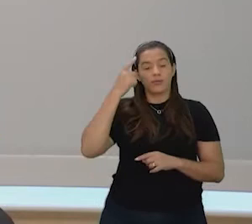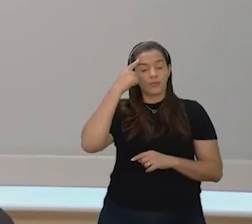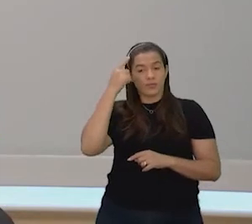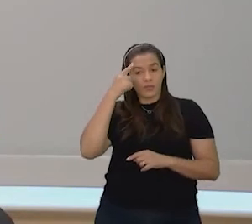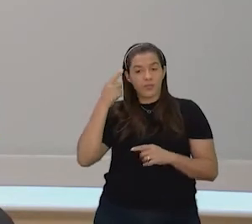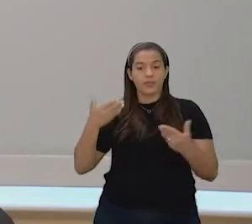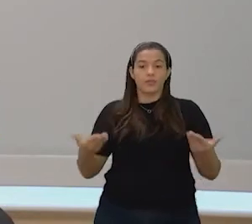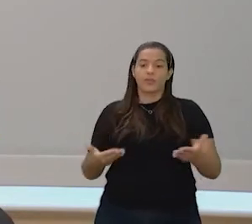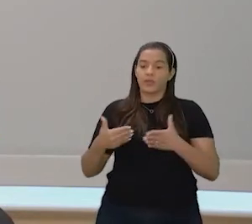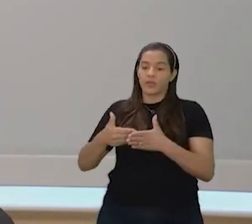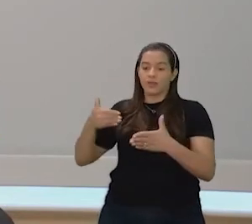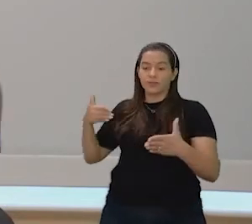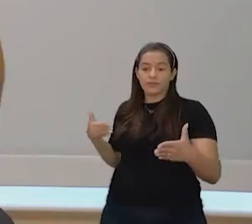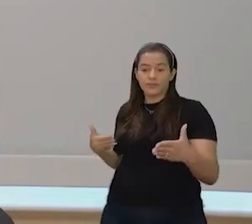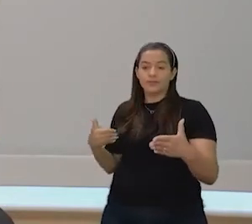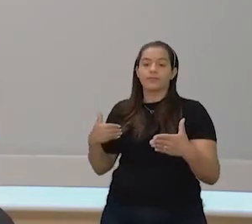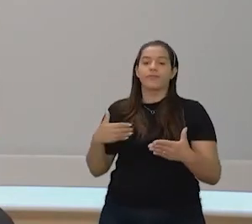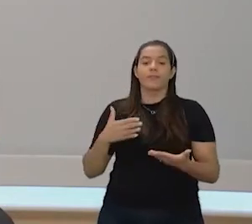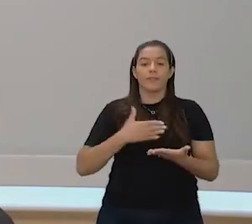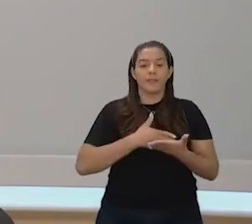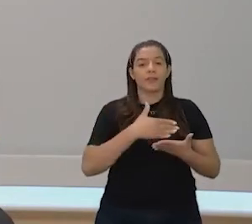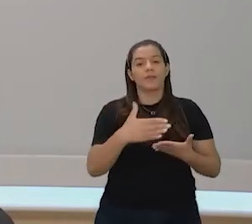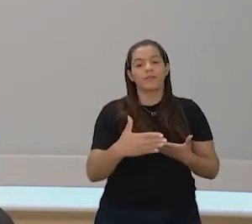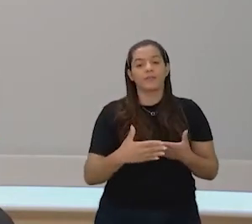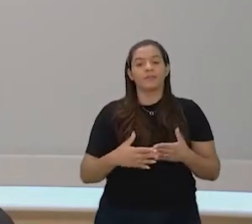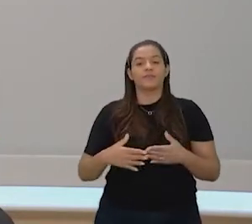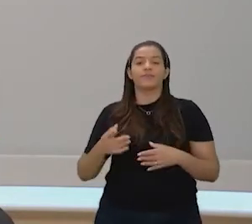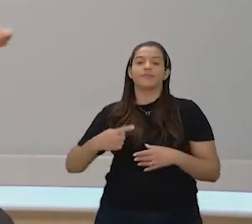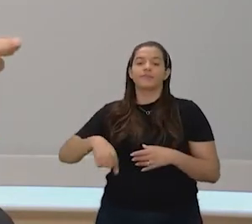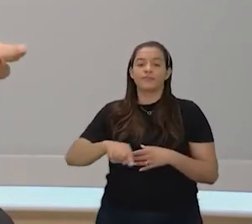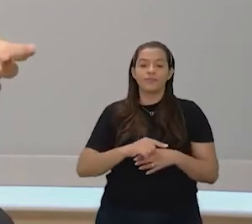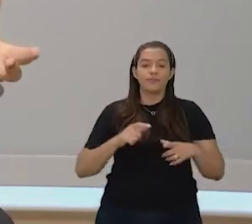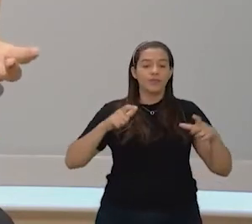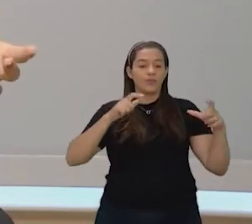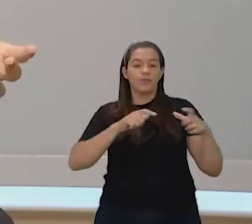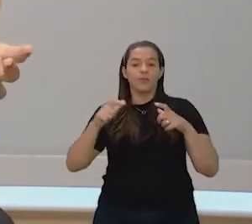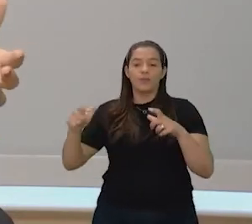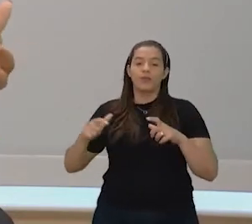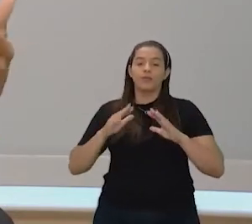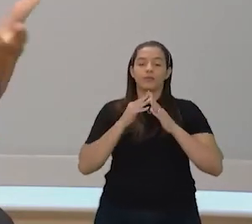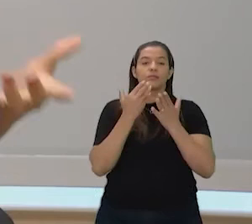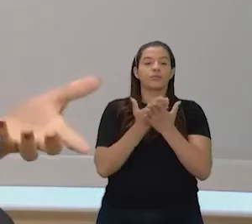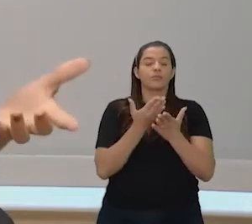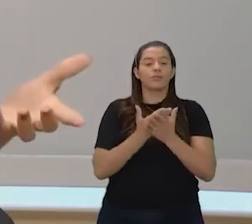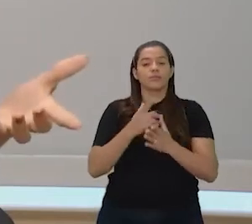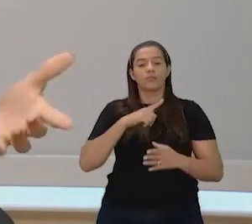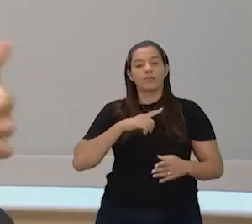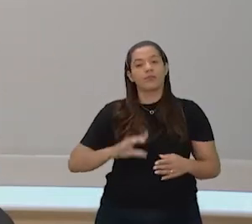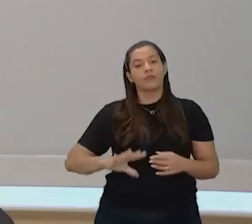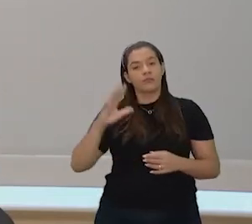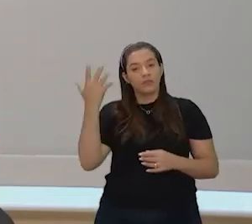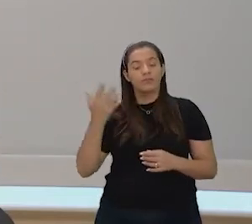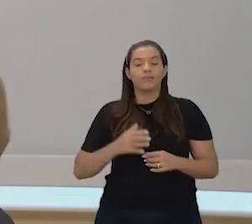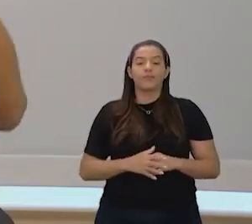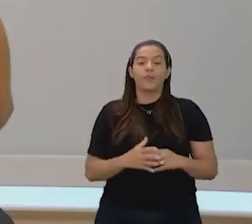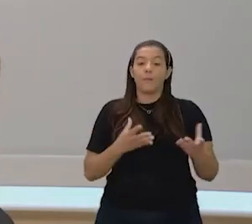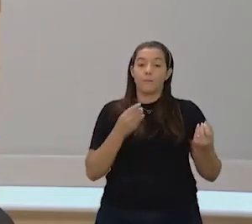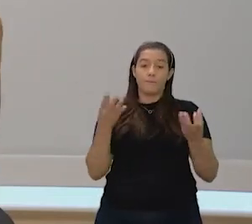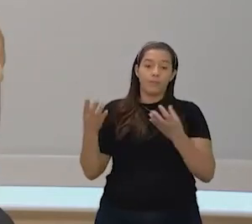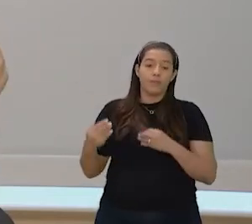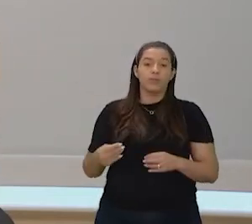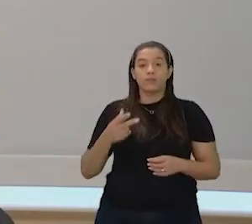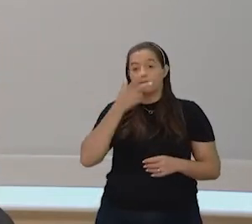hoje, eu deveria, se eu tivesse tido a oportunidade, ou se a gente tivesse espaço escolar para isso. E acontece, né? Muitas